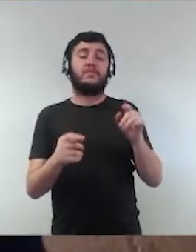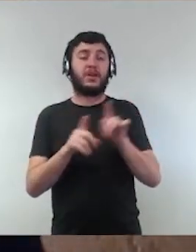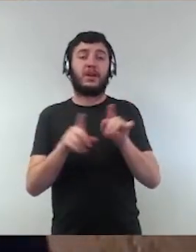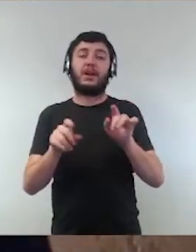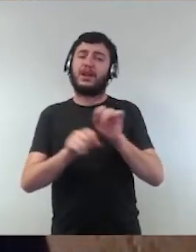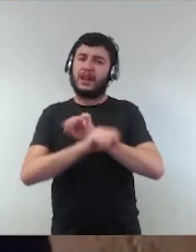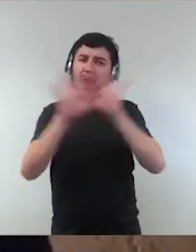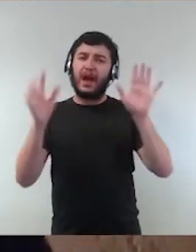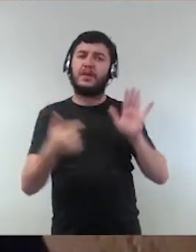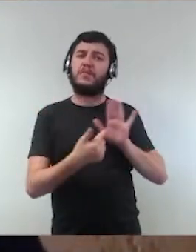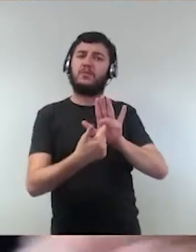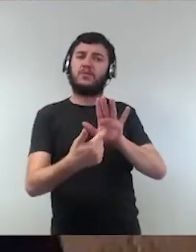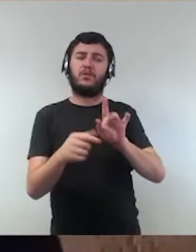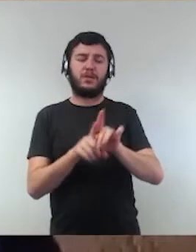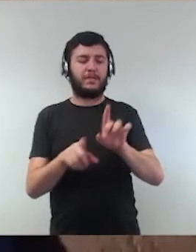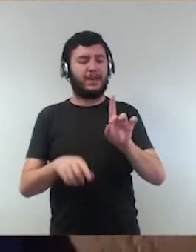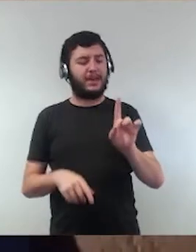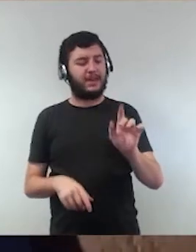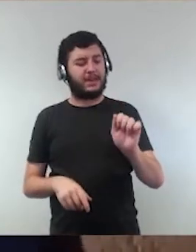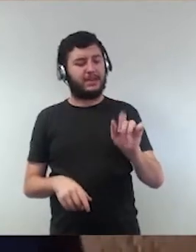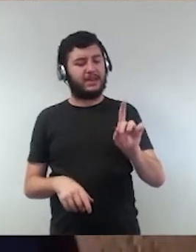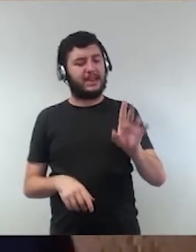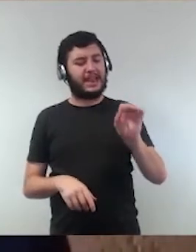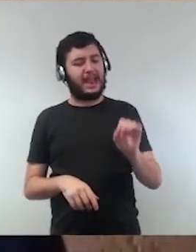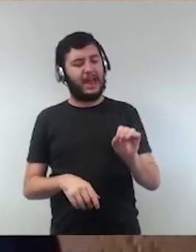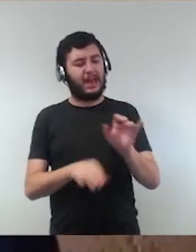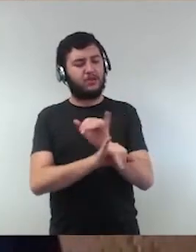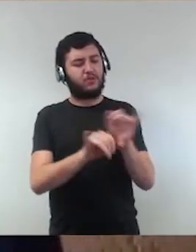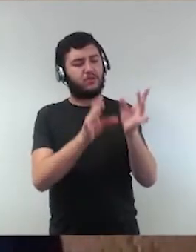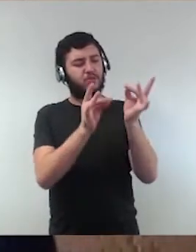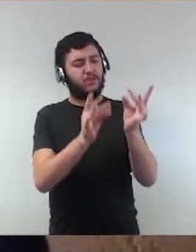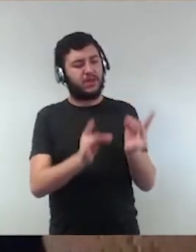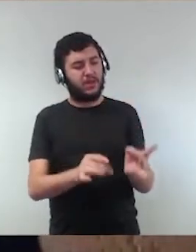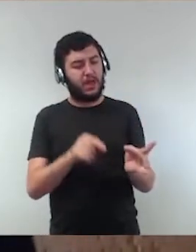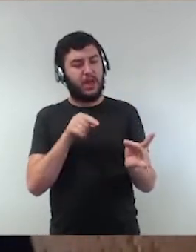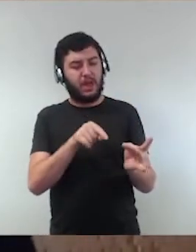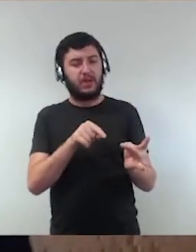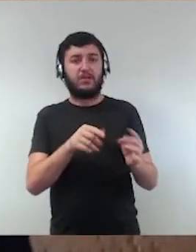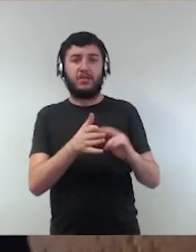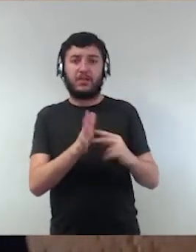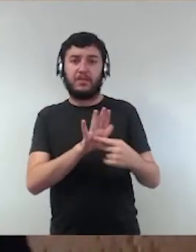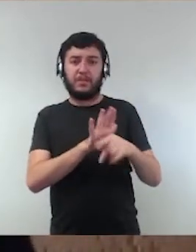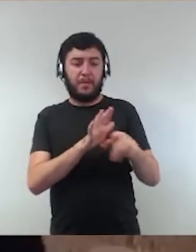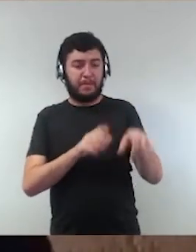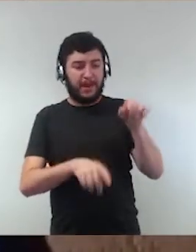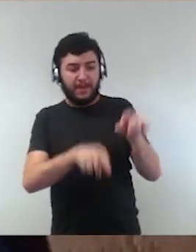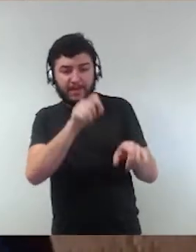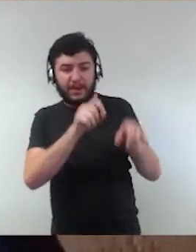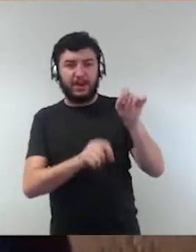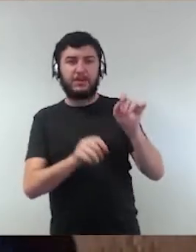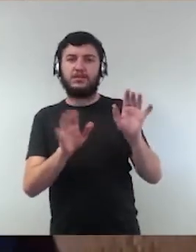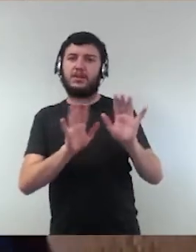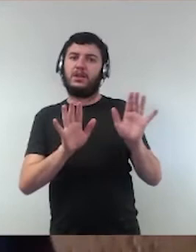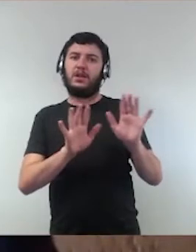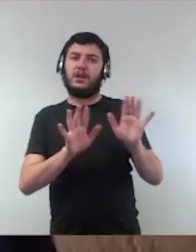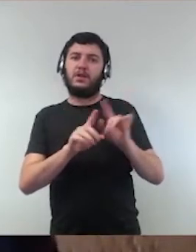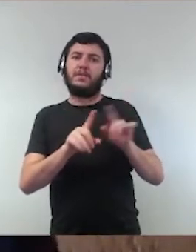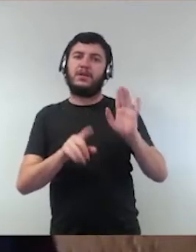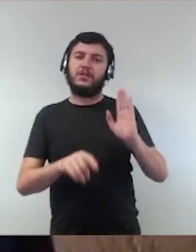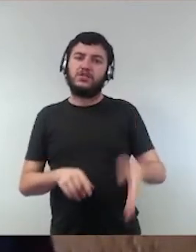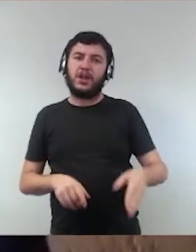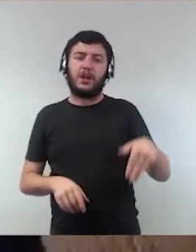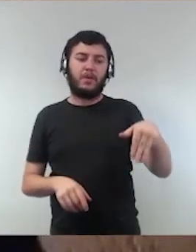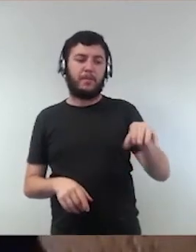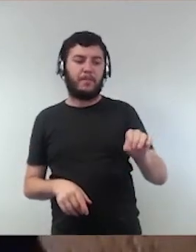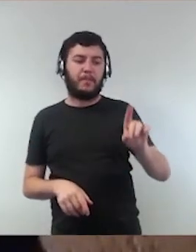sobre nossos dados não são preferências sobre privacidade, elas são modos da gente se colocar perante vários entes, perante várias